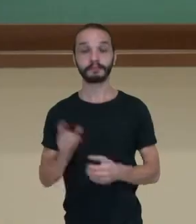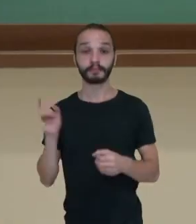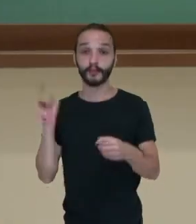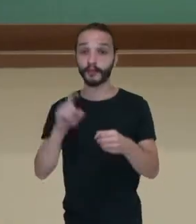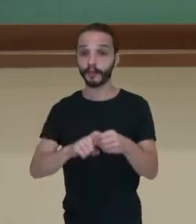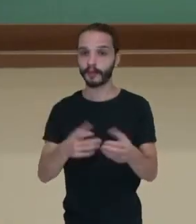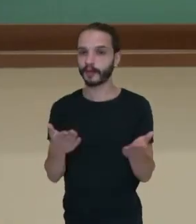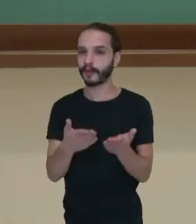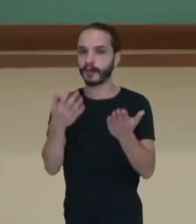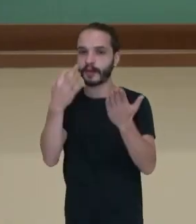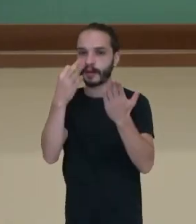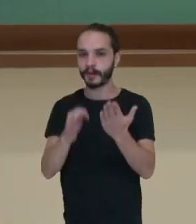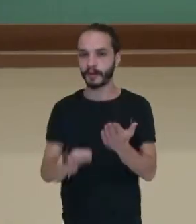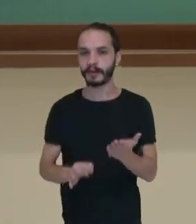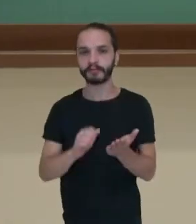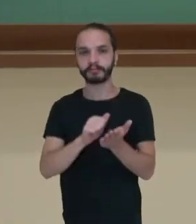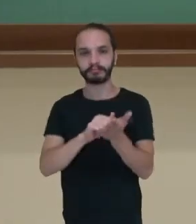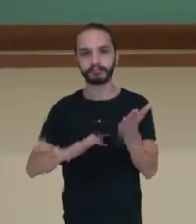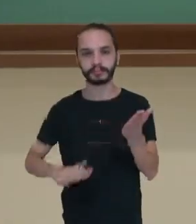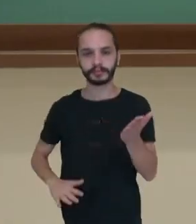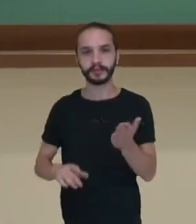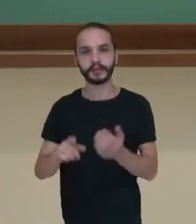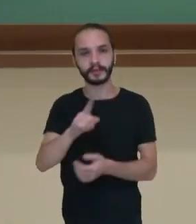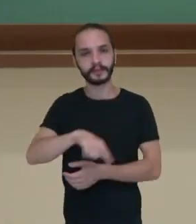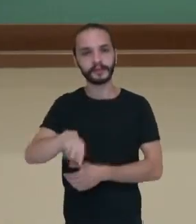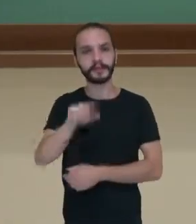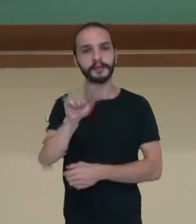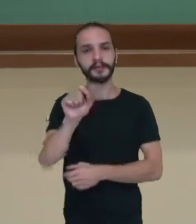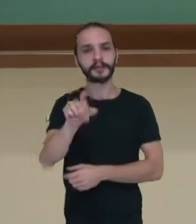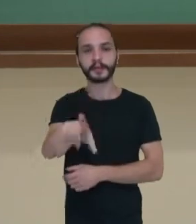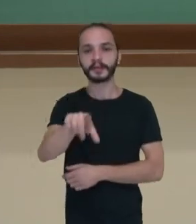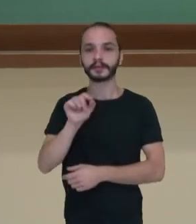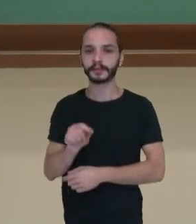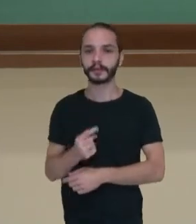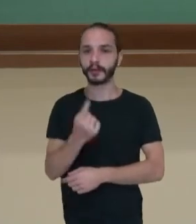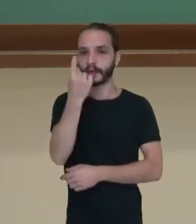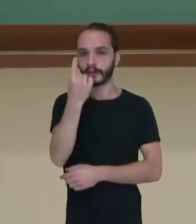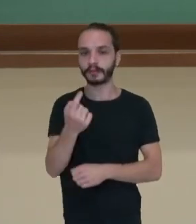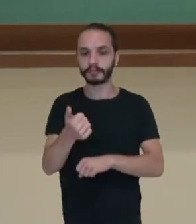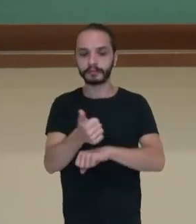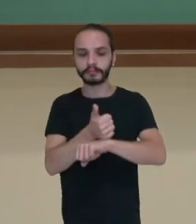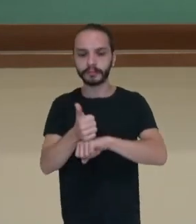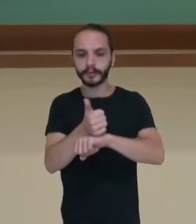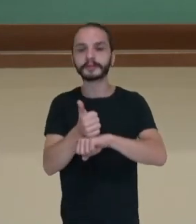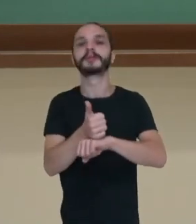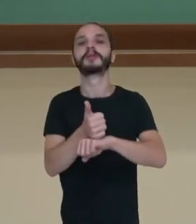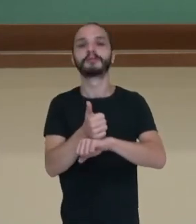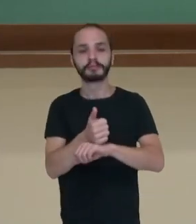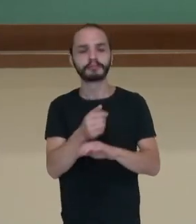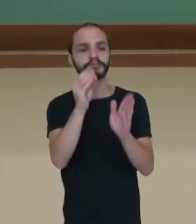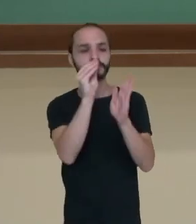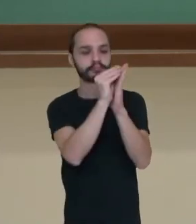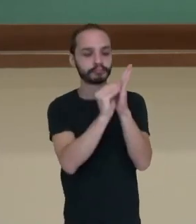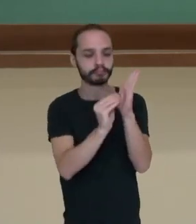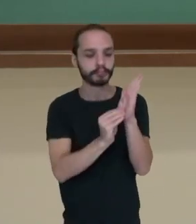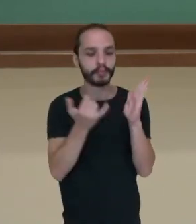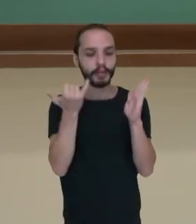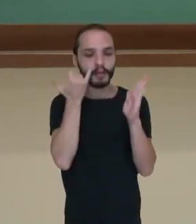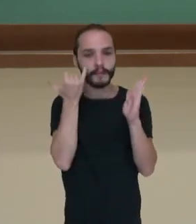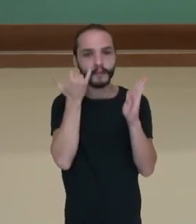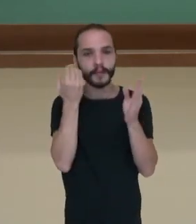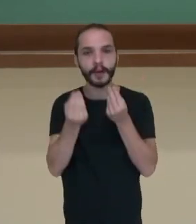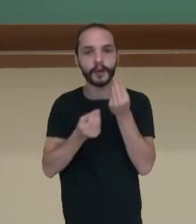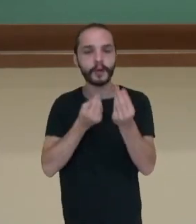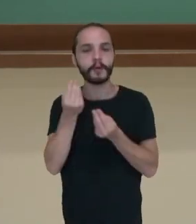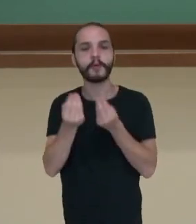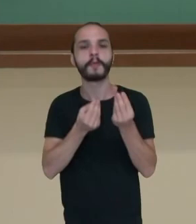Voltamos para corrigir a atividade, então vocês deveriam ali escolher uma profissão e anotar informações de como é a